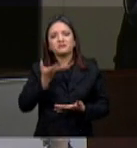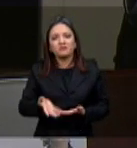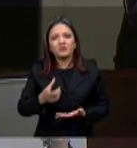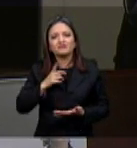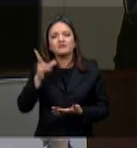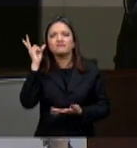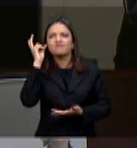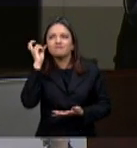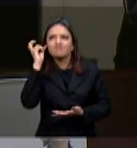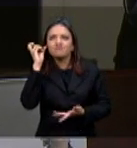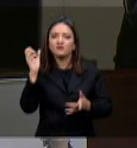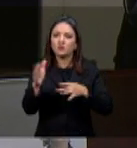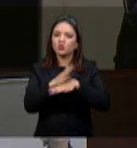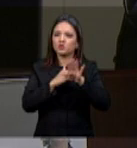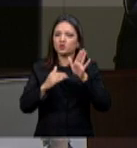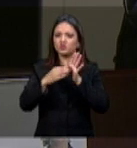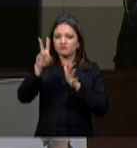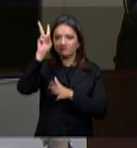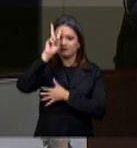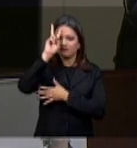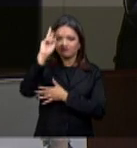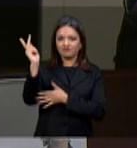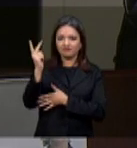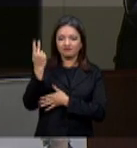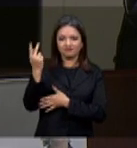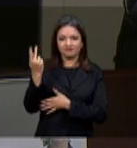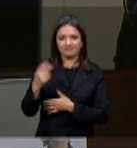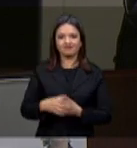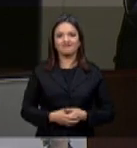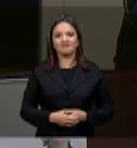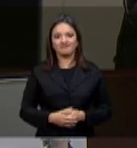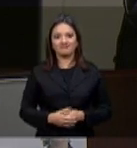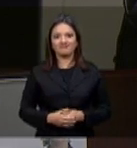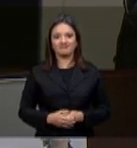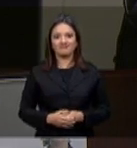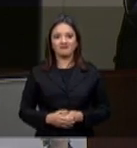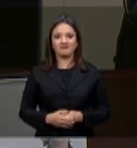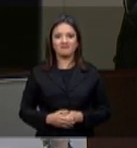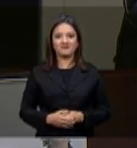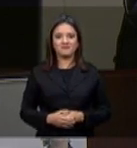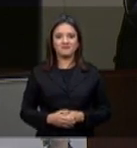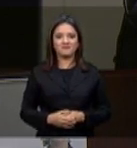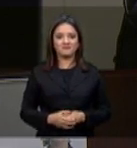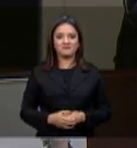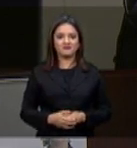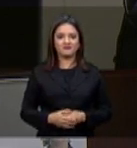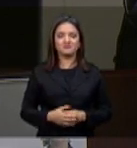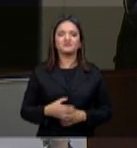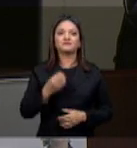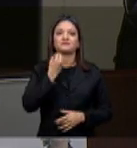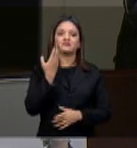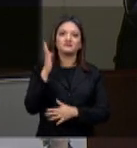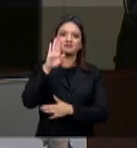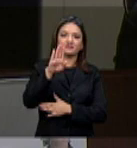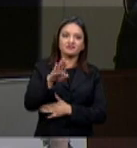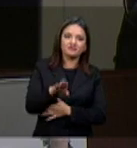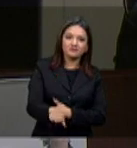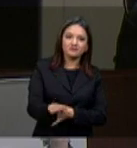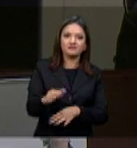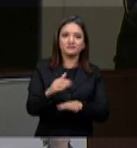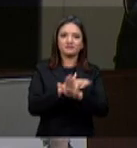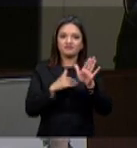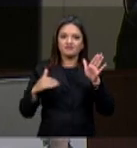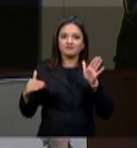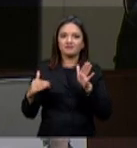volumosos. Usa óculos de armação arredondada, preta, blazer claro por cima de uma blusa clara.